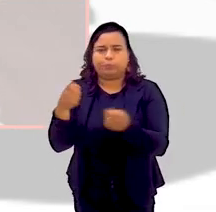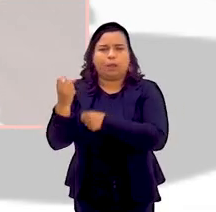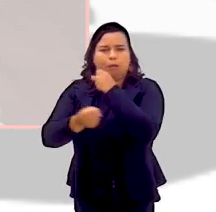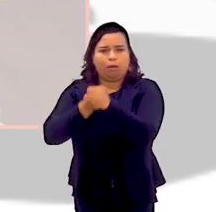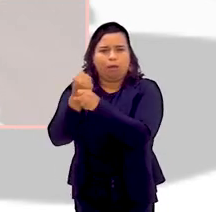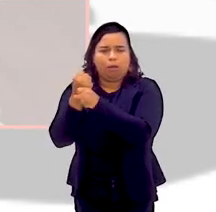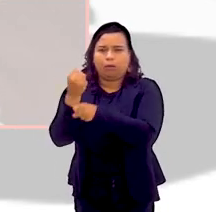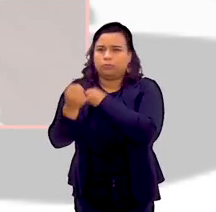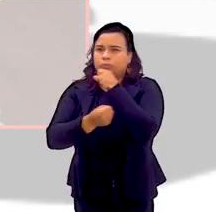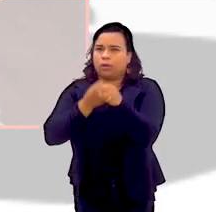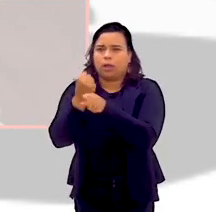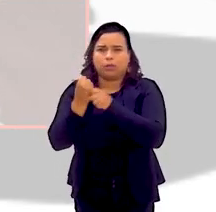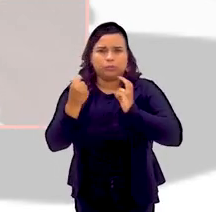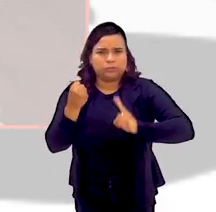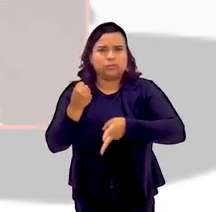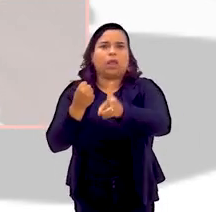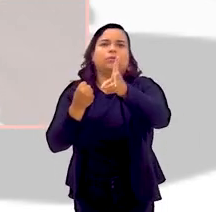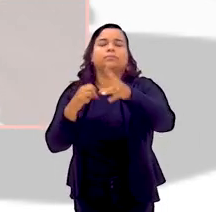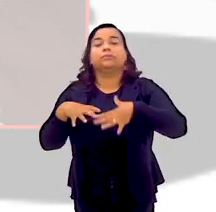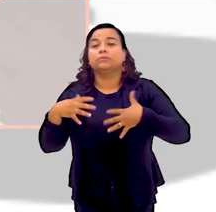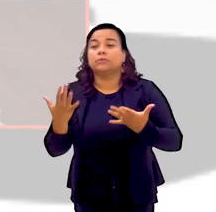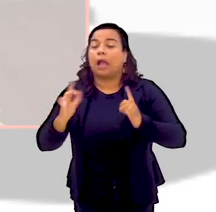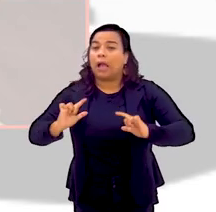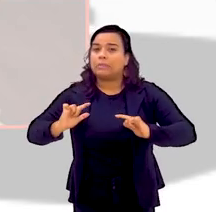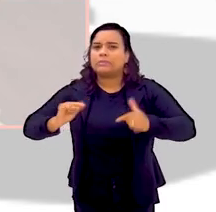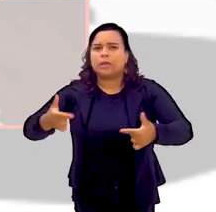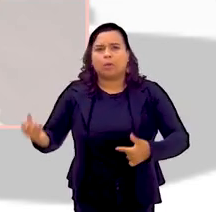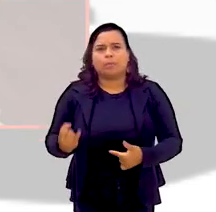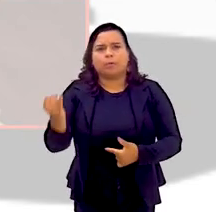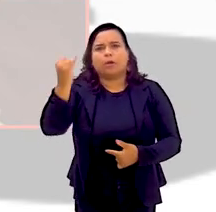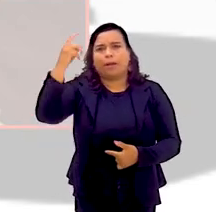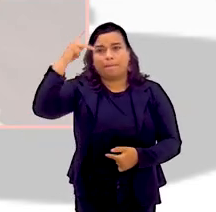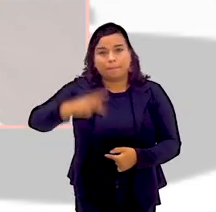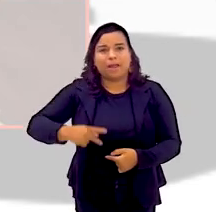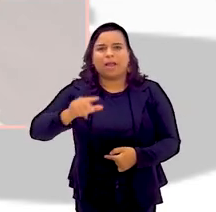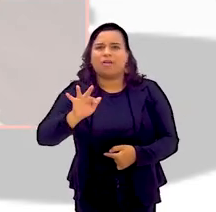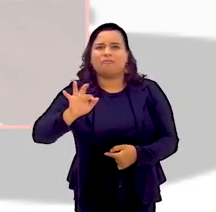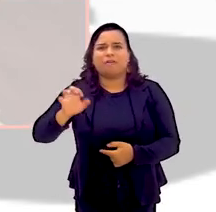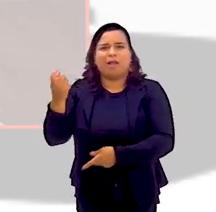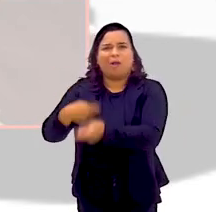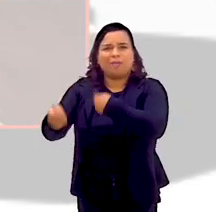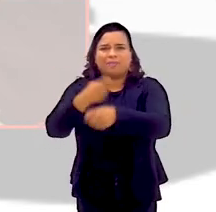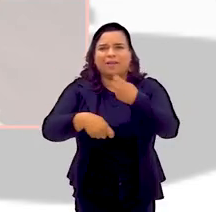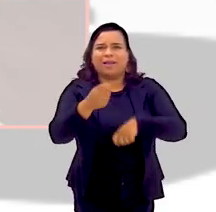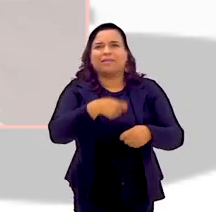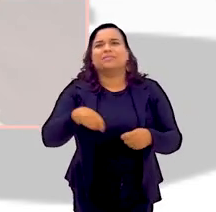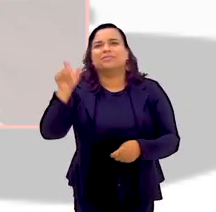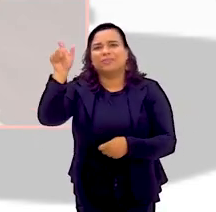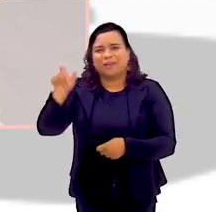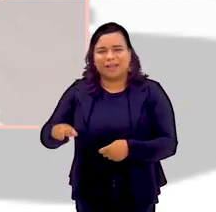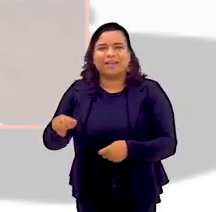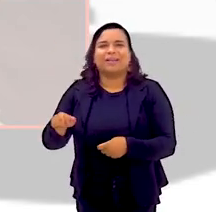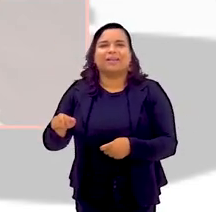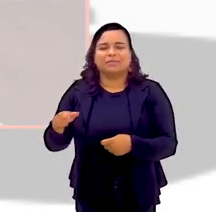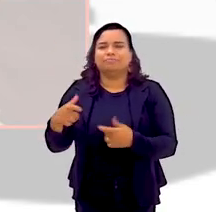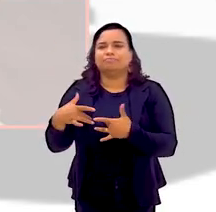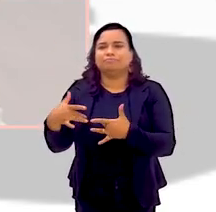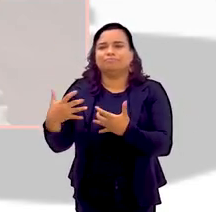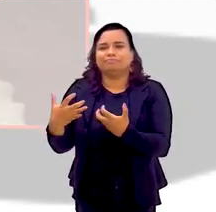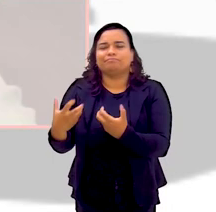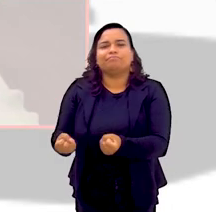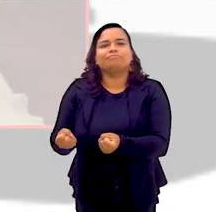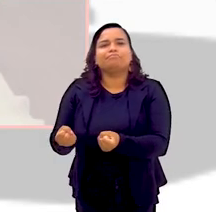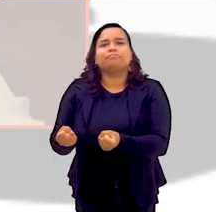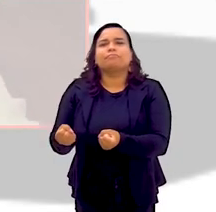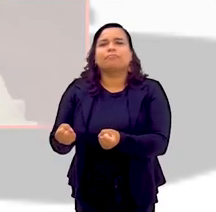ano, e num gesto super importante, o presidente da Fecomércio, o Antônio Queiroz, se deslocou à